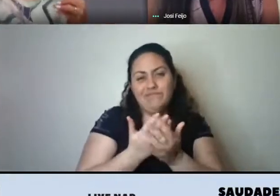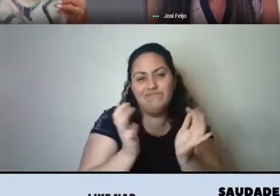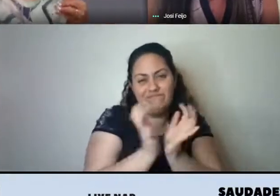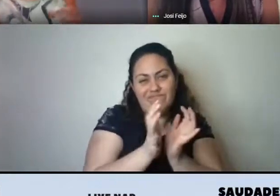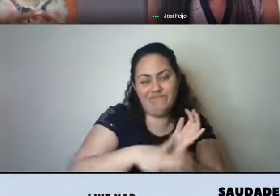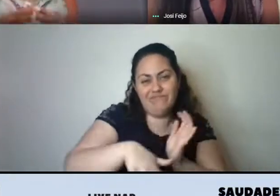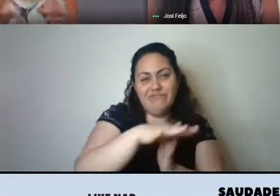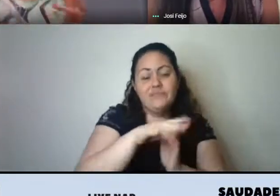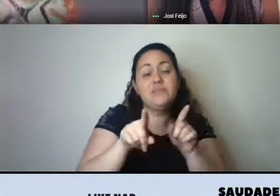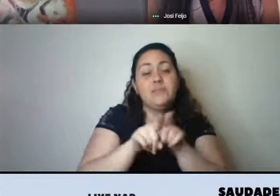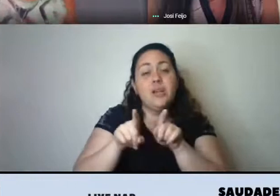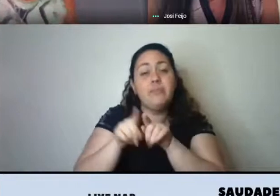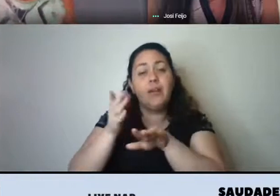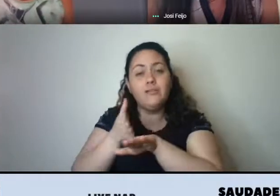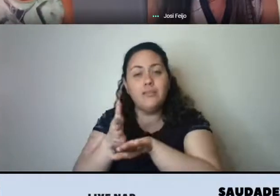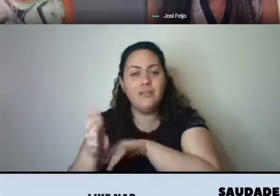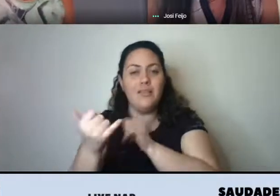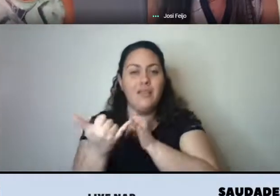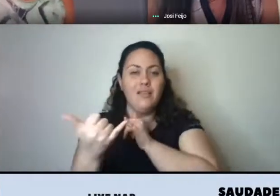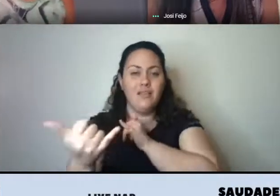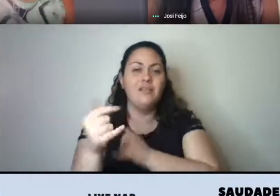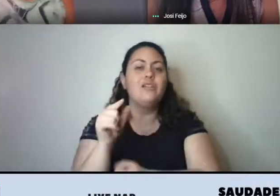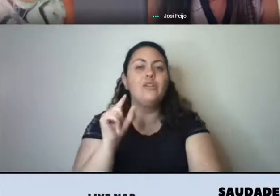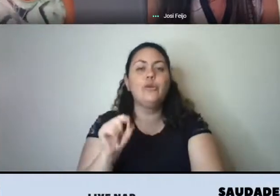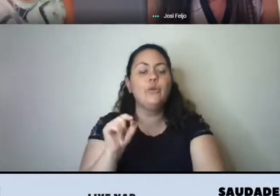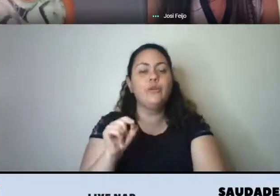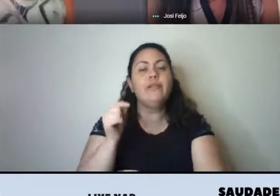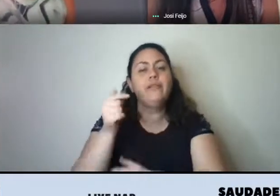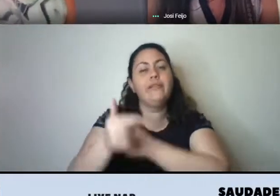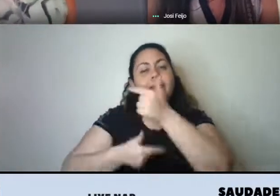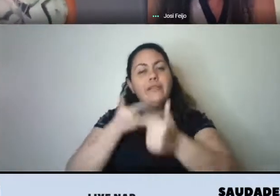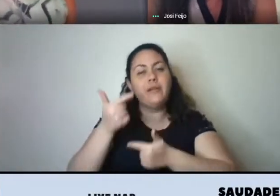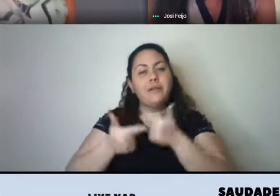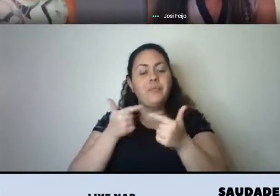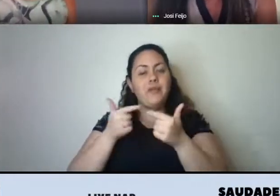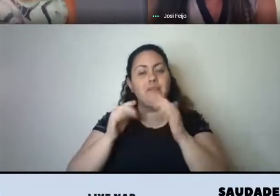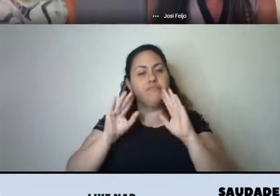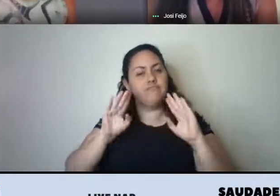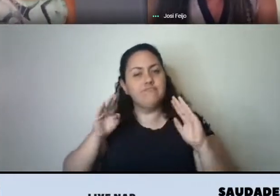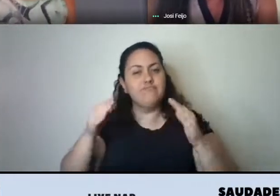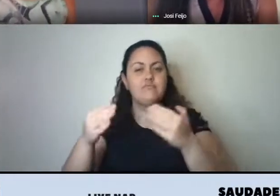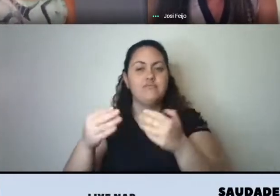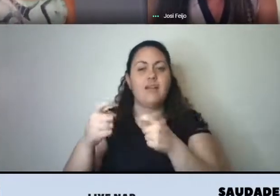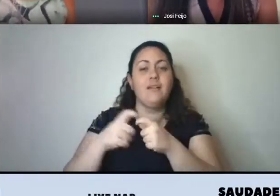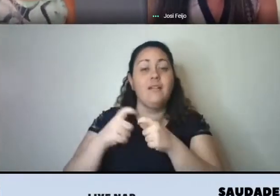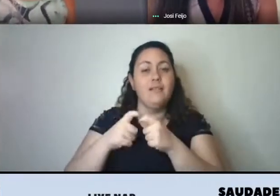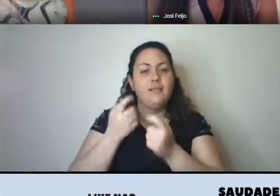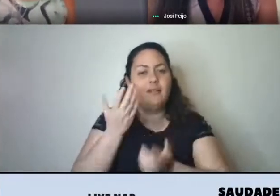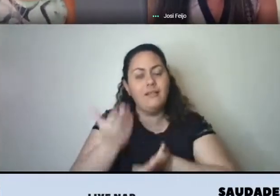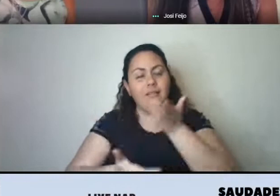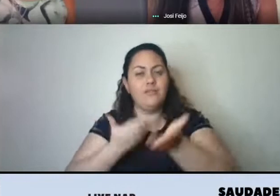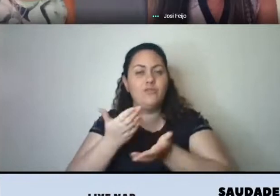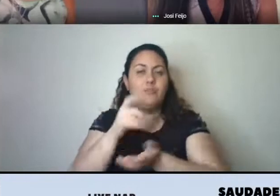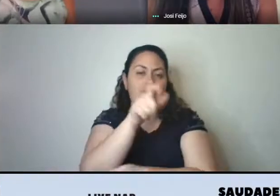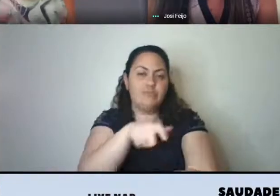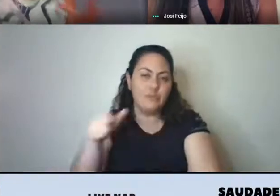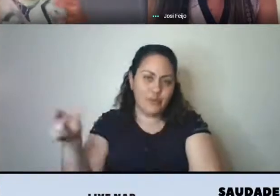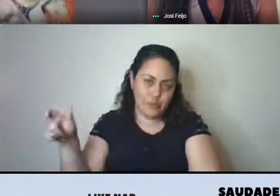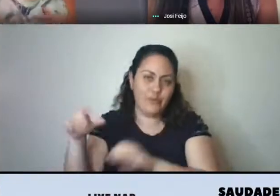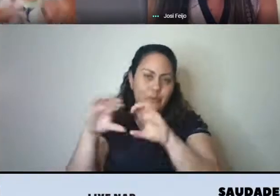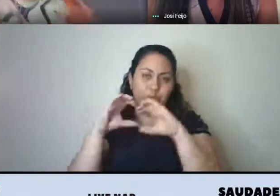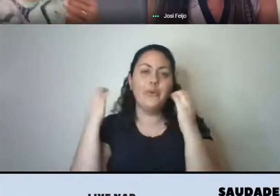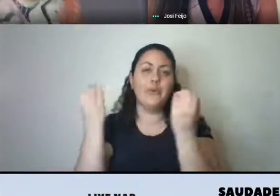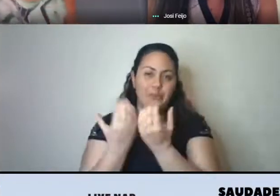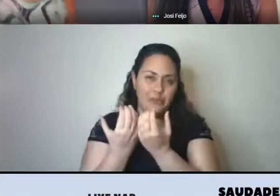o NAP tem essa frente e esse trabalho que é voltado para a parte clínica, de atendimento clínico, enfim, com a